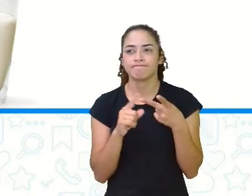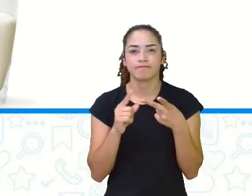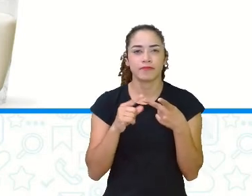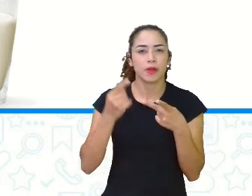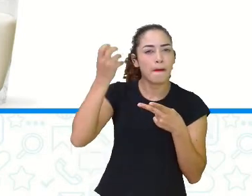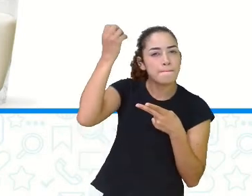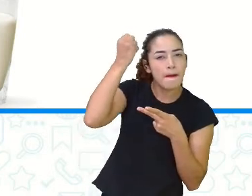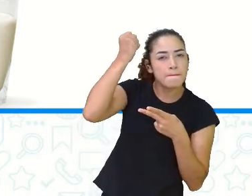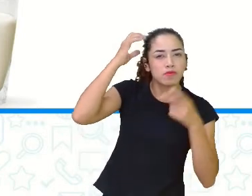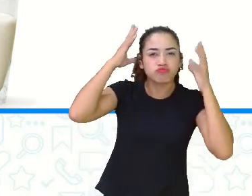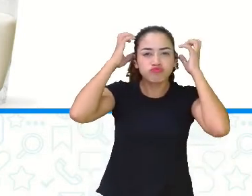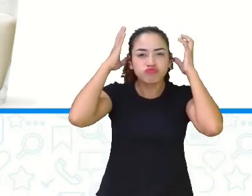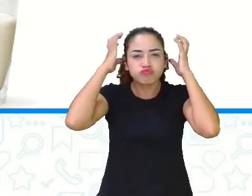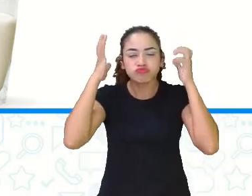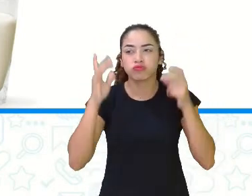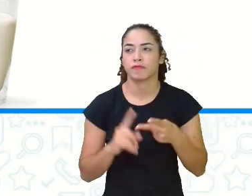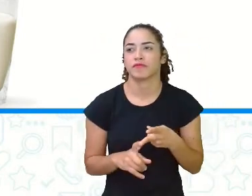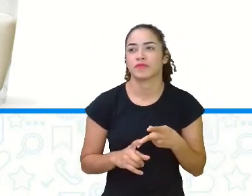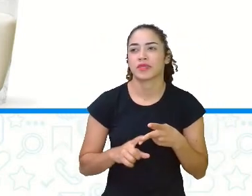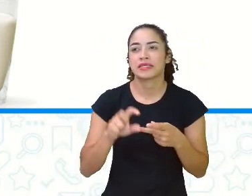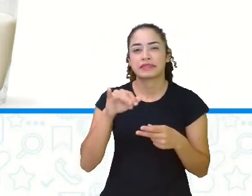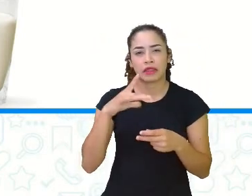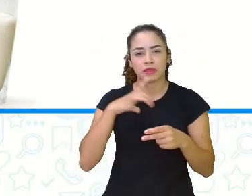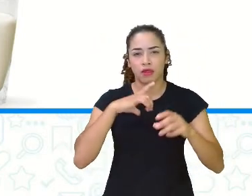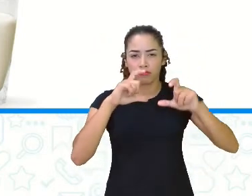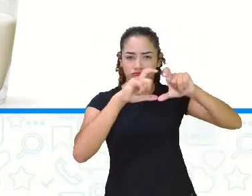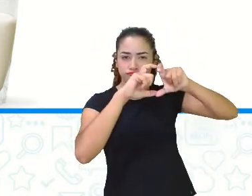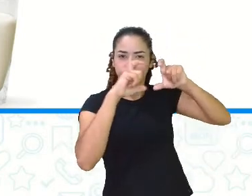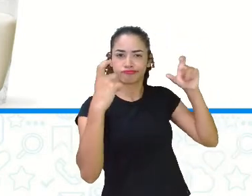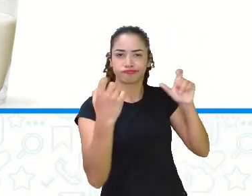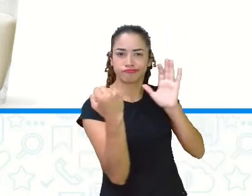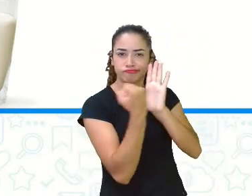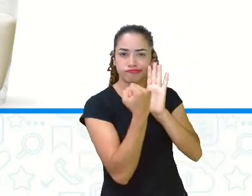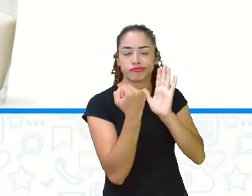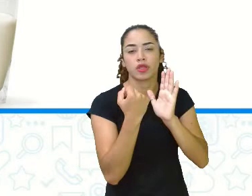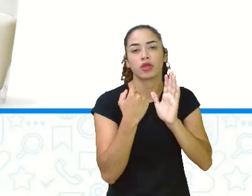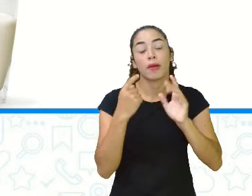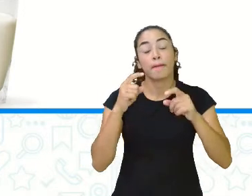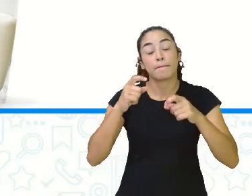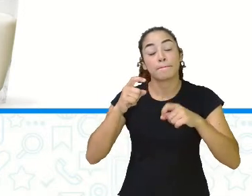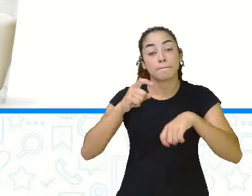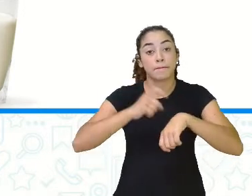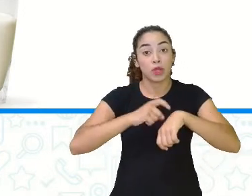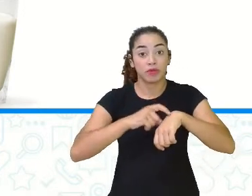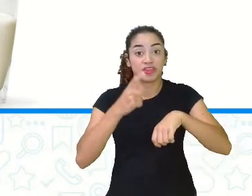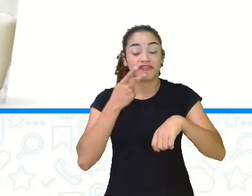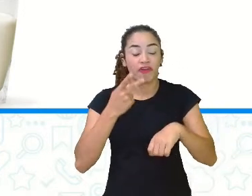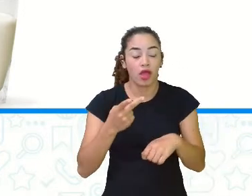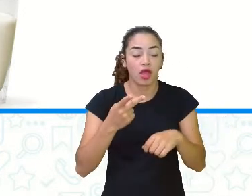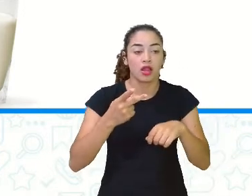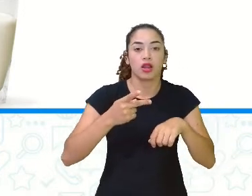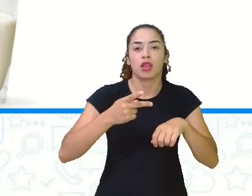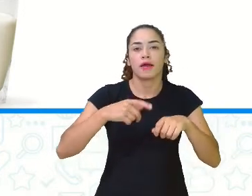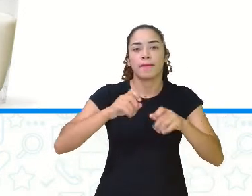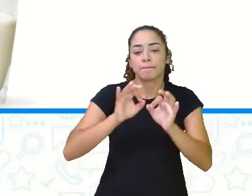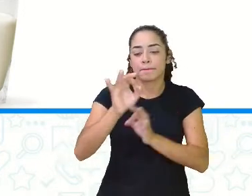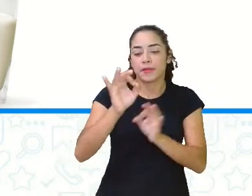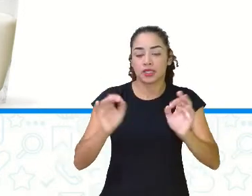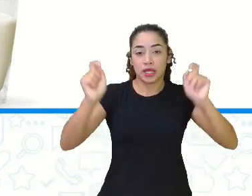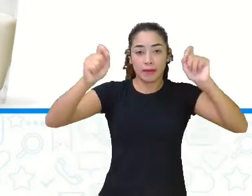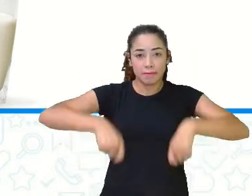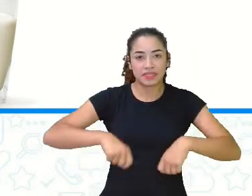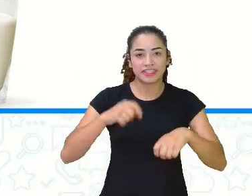shampoo, né? Que tá ali, a gente se olhar o rótulo, quando a gente fala em medida de capacidade, a gente está falando em litro